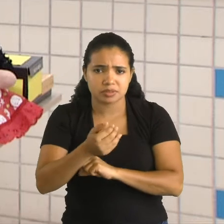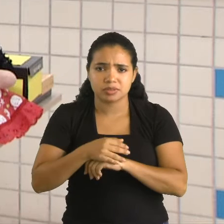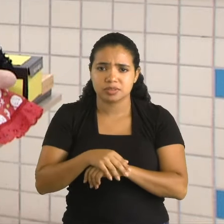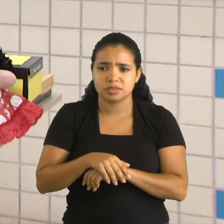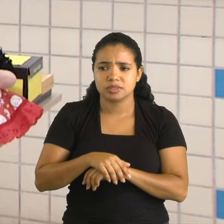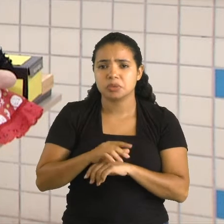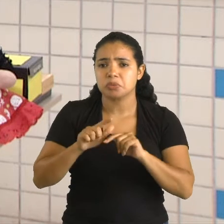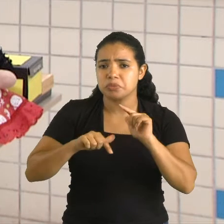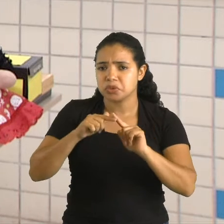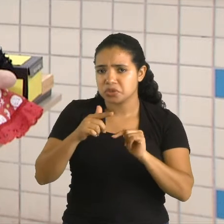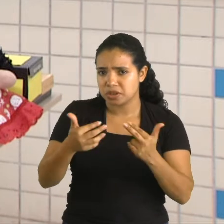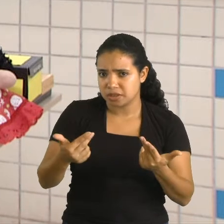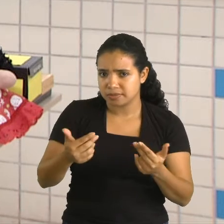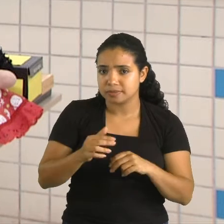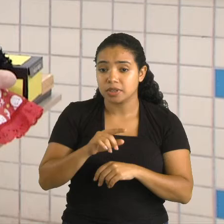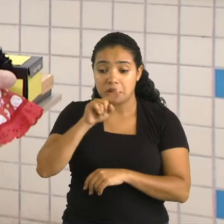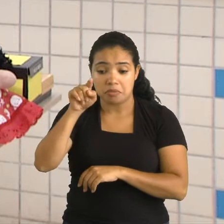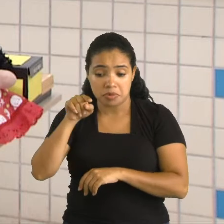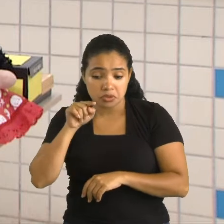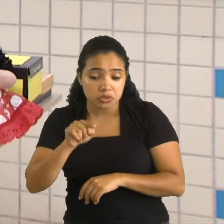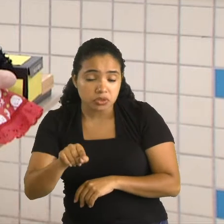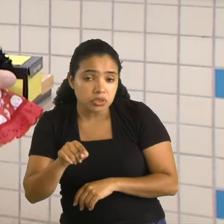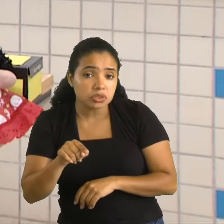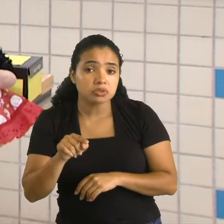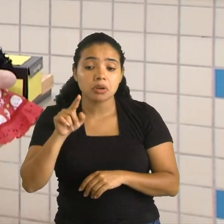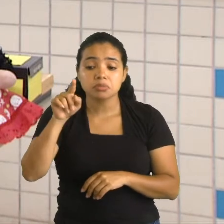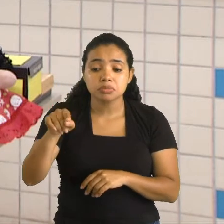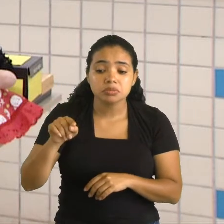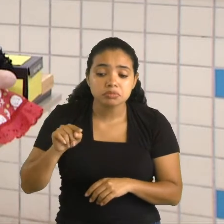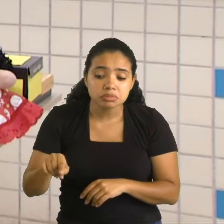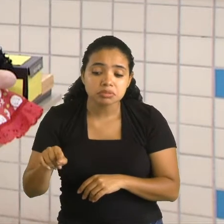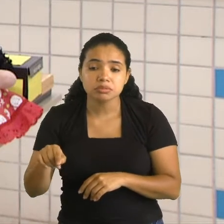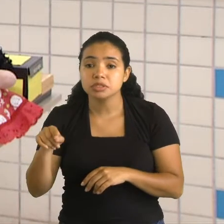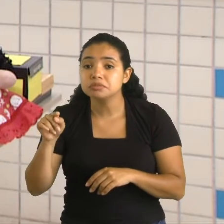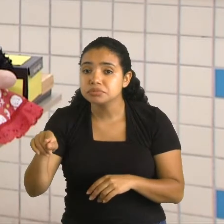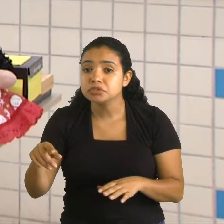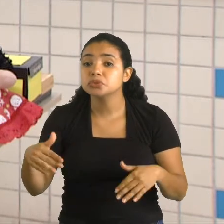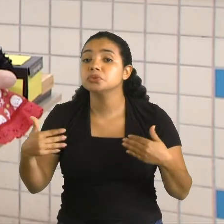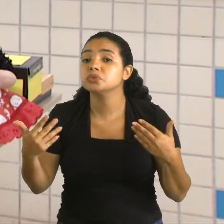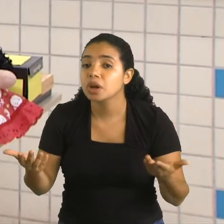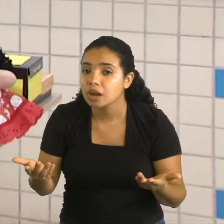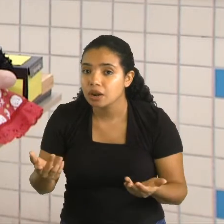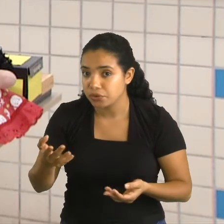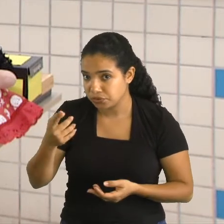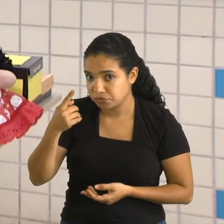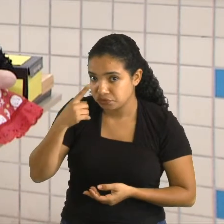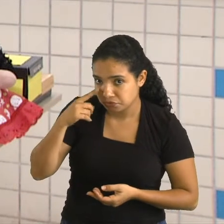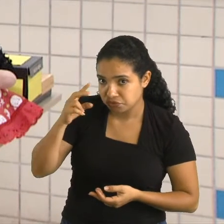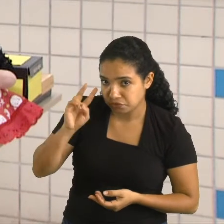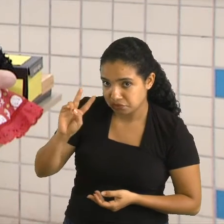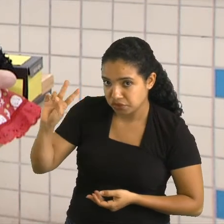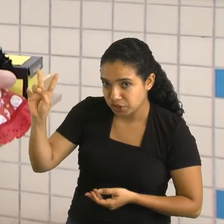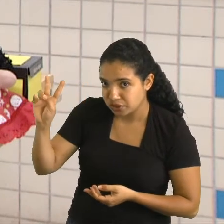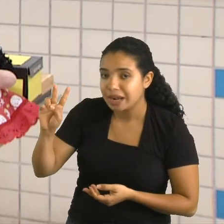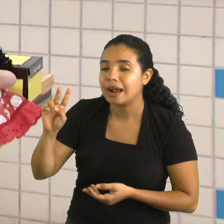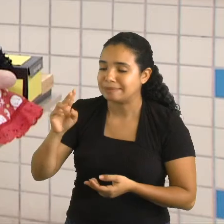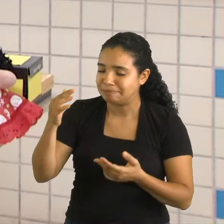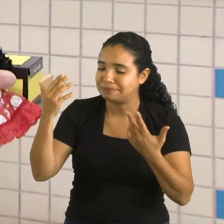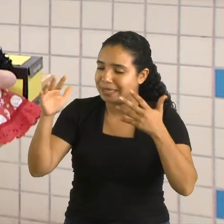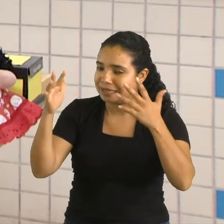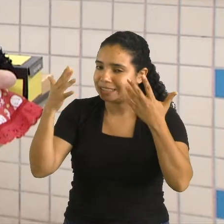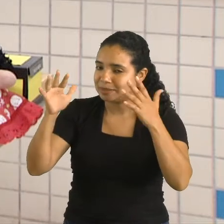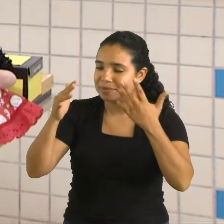É afirmativa? É exclamativa? É interrogativa? Olhou o sinal? Muito bem, é